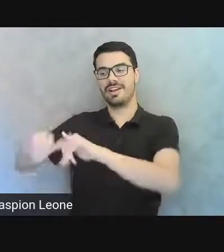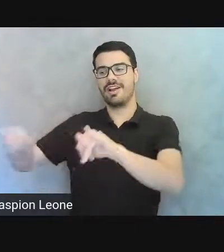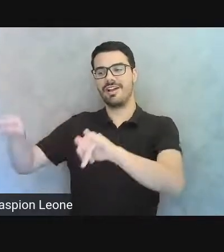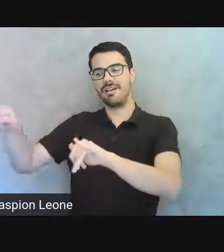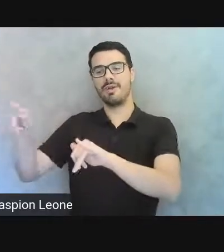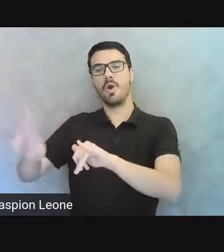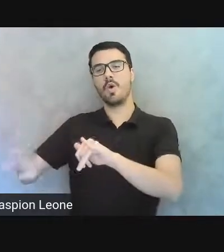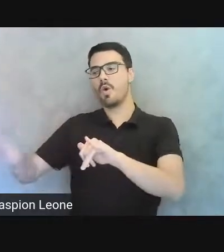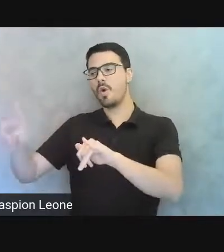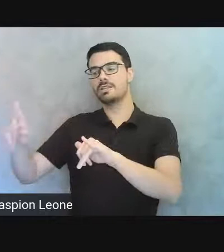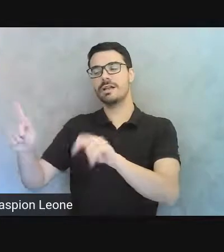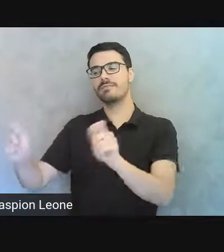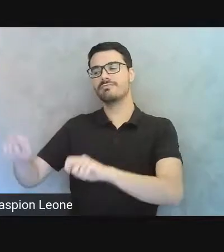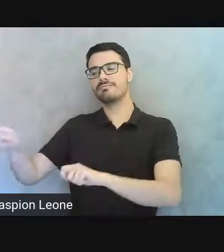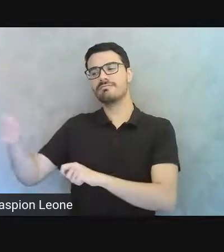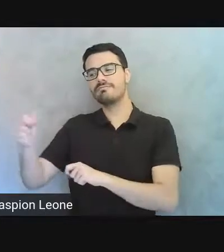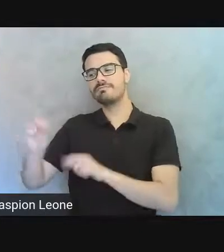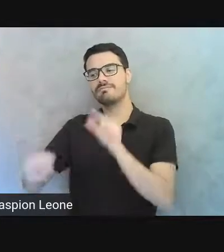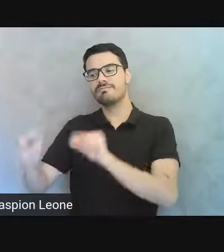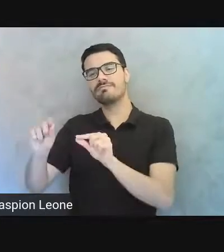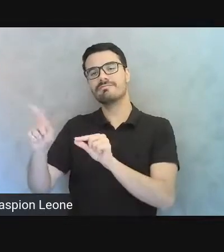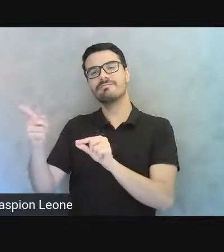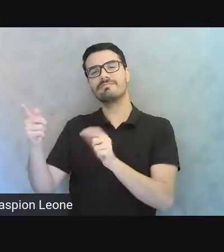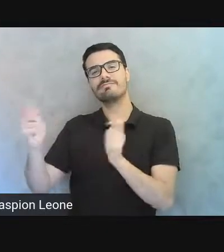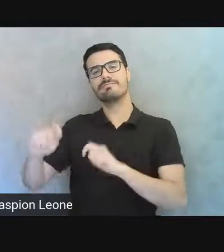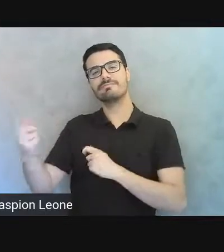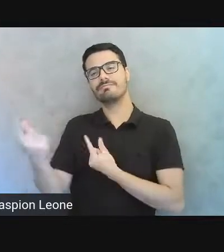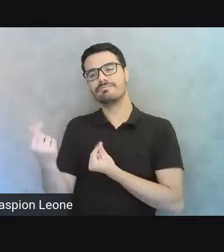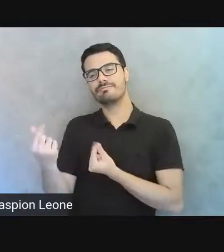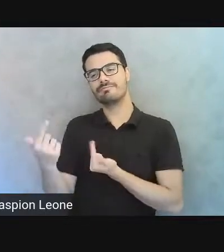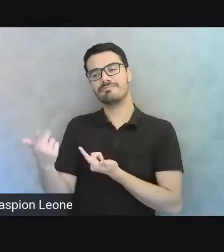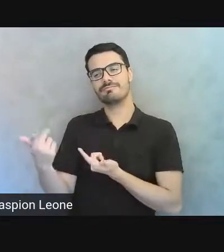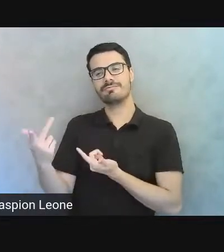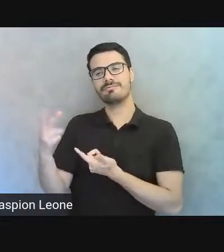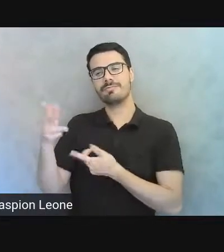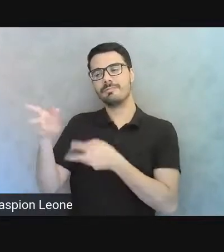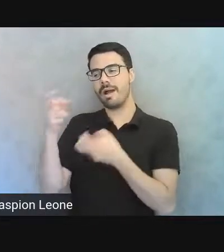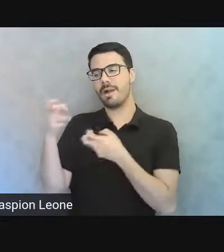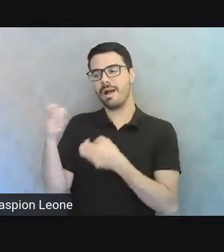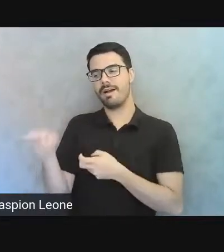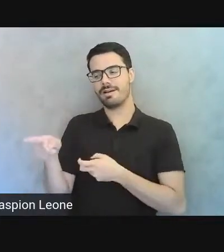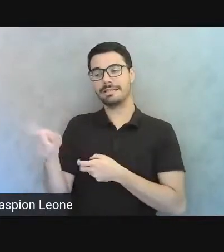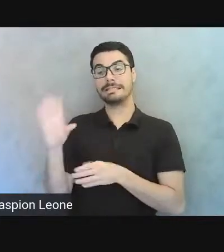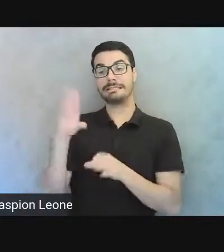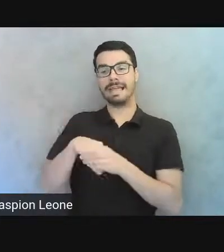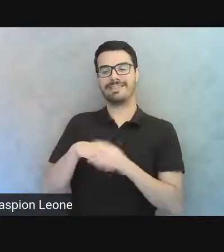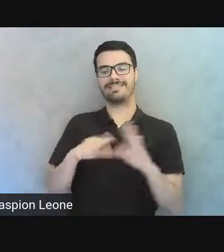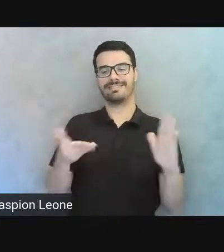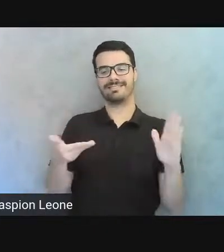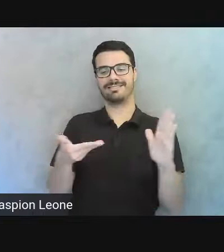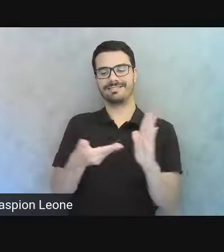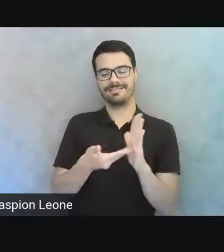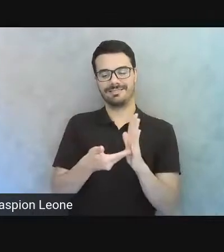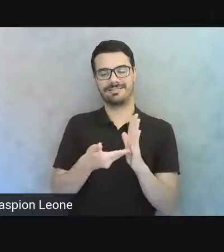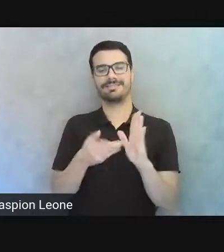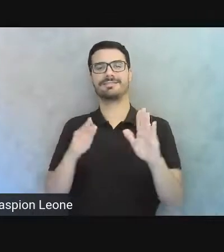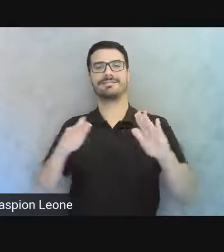para obter benefícios os mais variados possíveis no Congresso ou no Poder